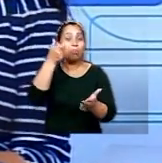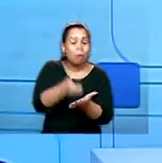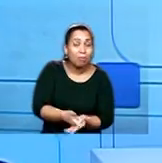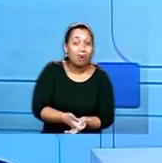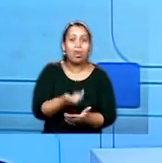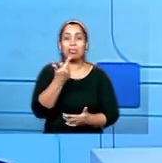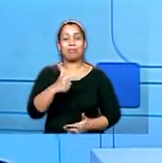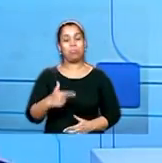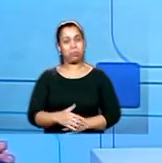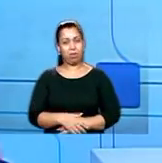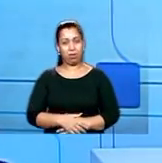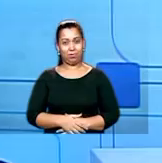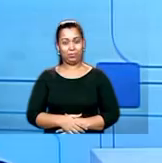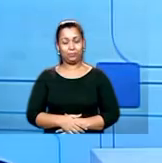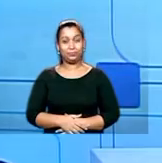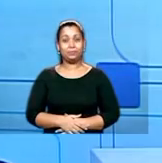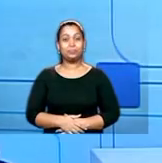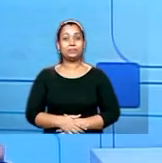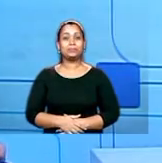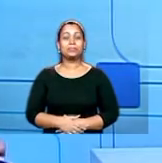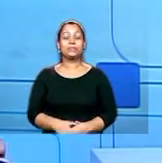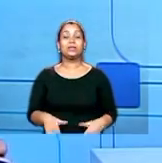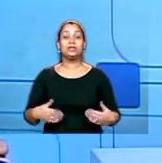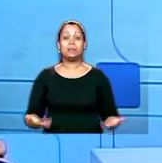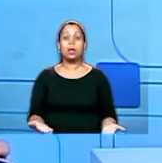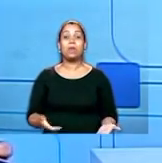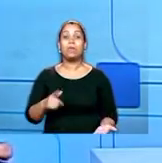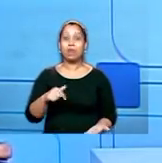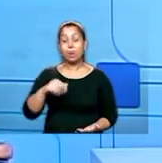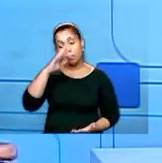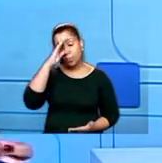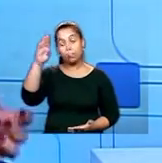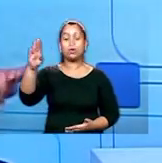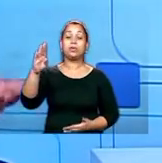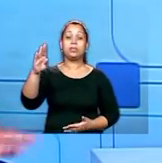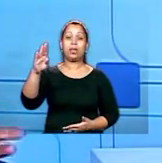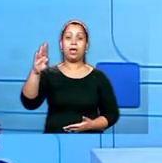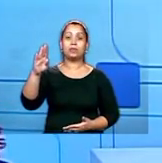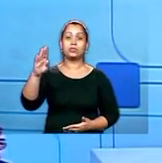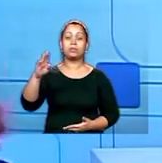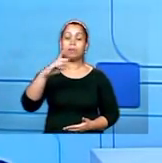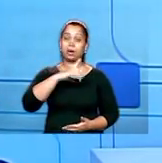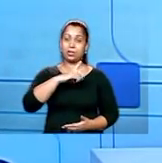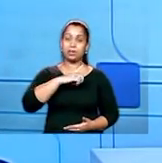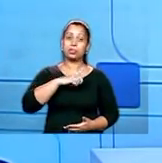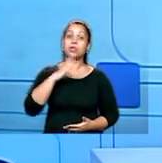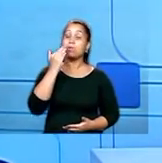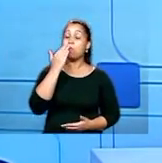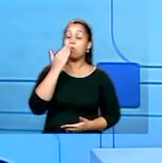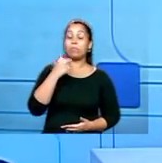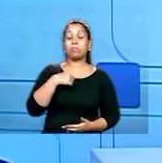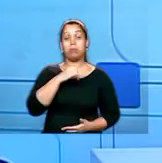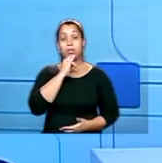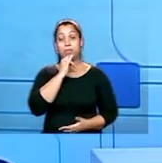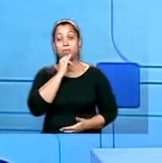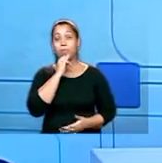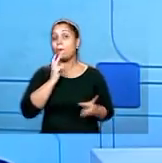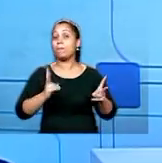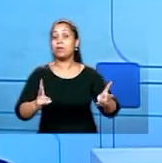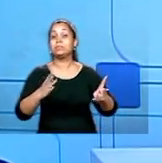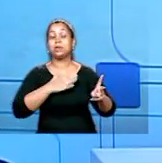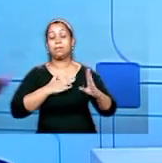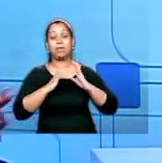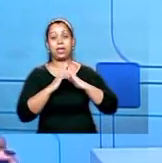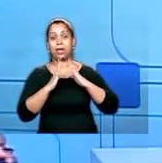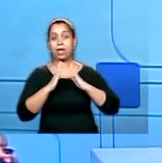comprar. Sim, Então, essa é uma prioridade, né? Para que chegue na mesa a mesma coisa que eu iria servir na minha